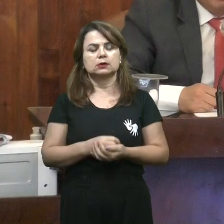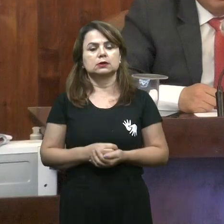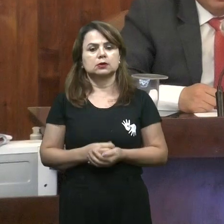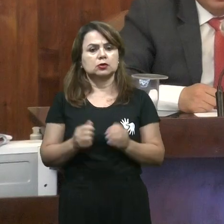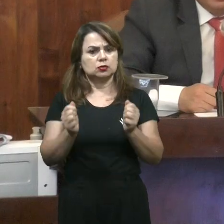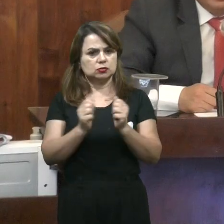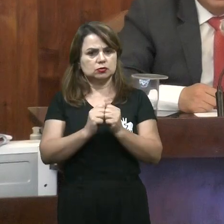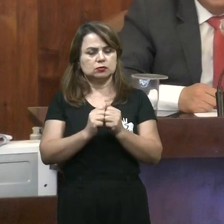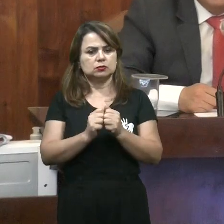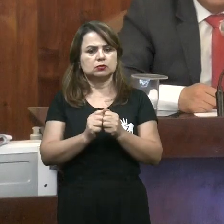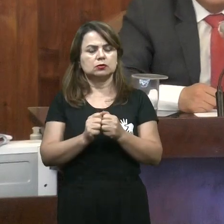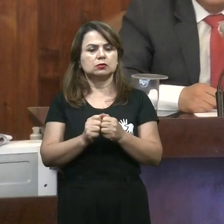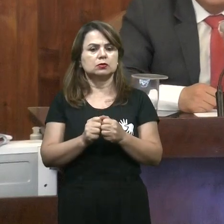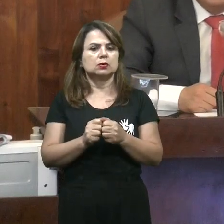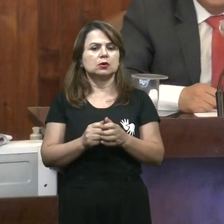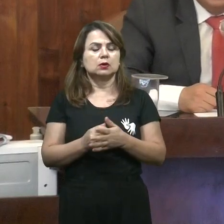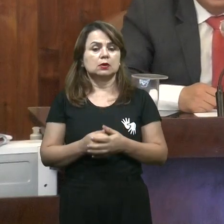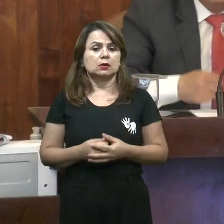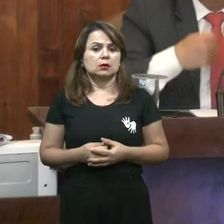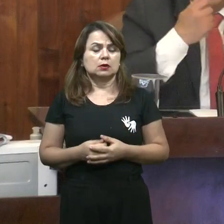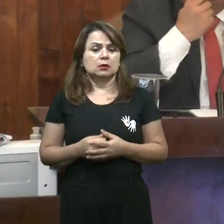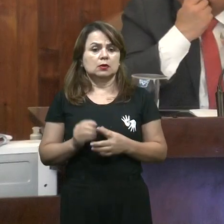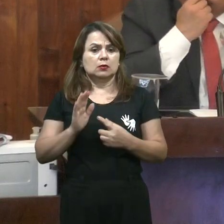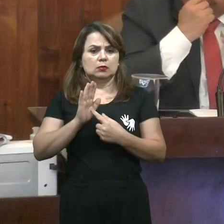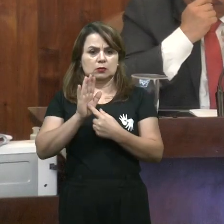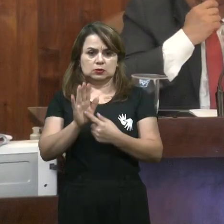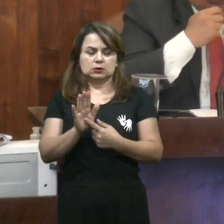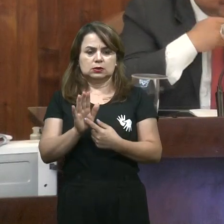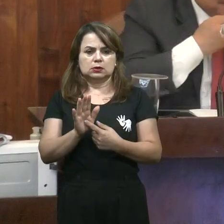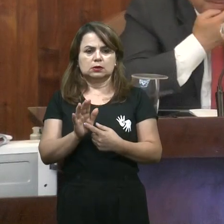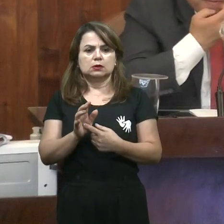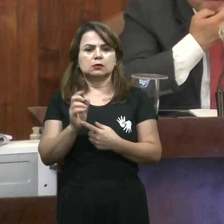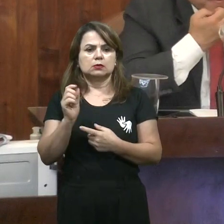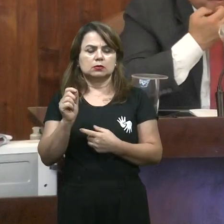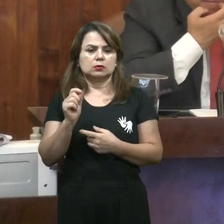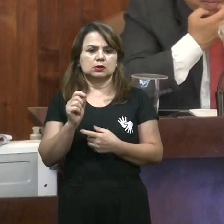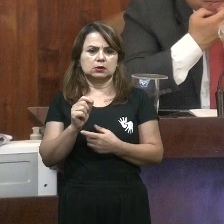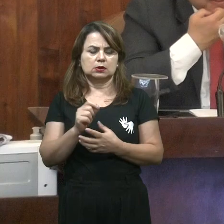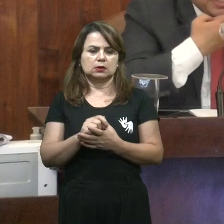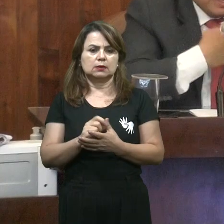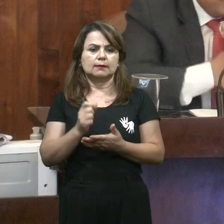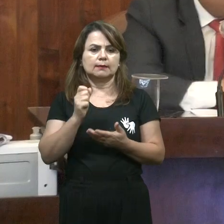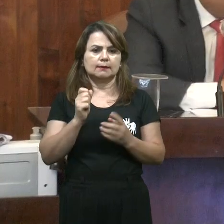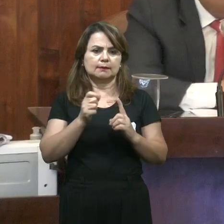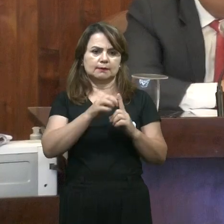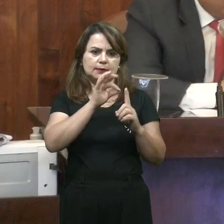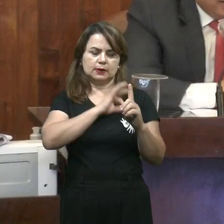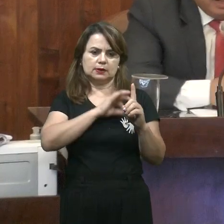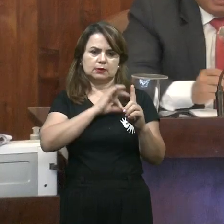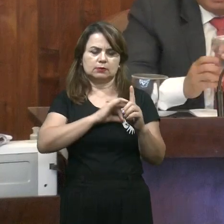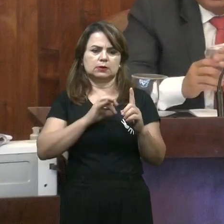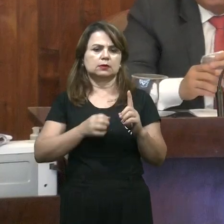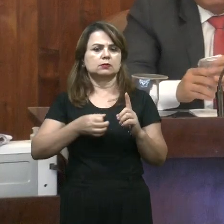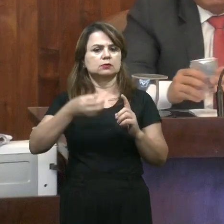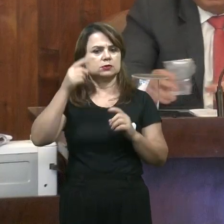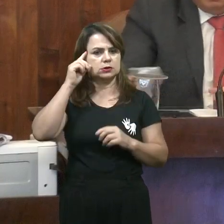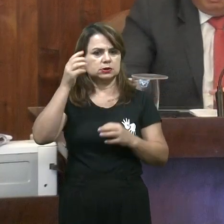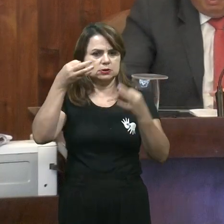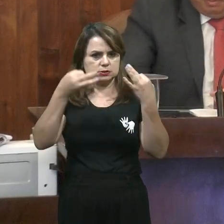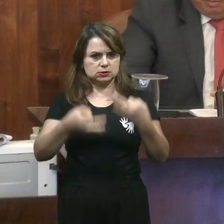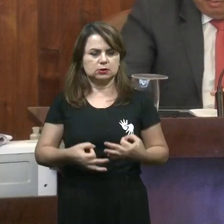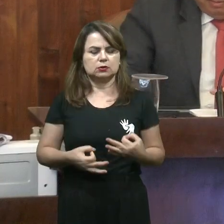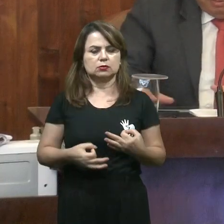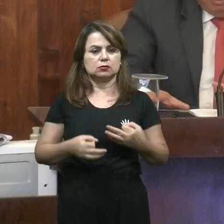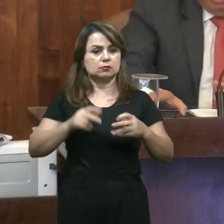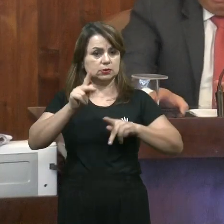o inciso e o parágrafo único referente às pontualidades do pagamento da renumeração dos servidores públicos